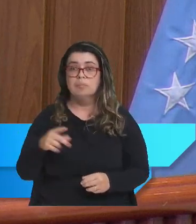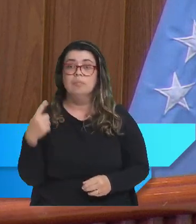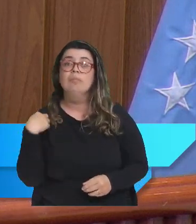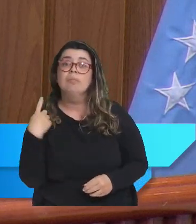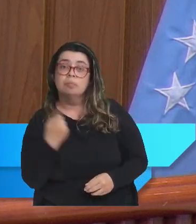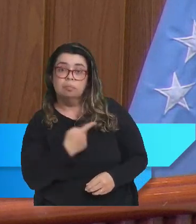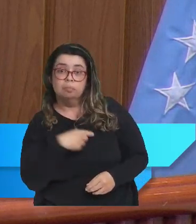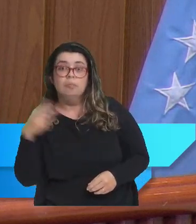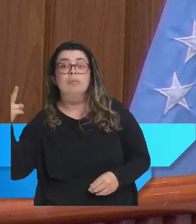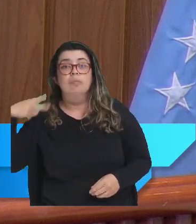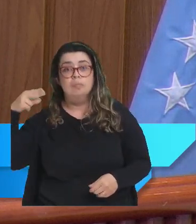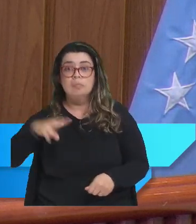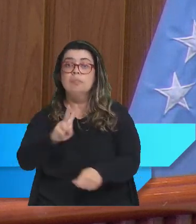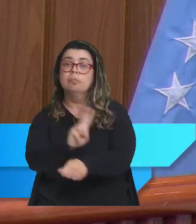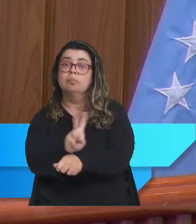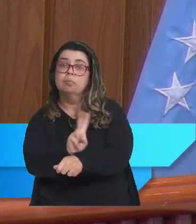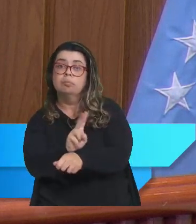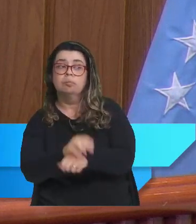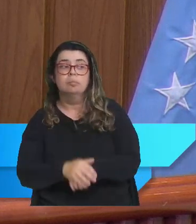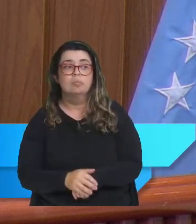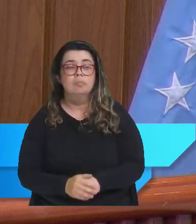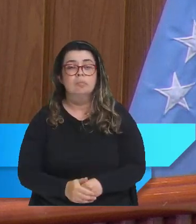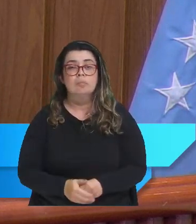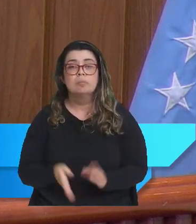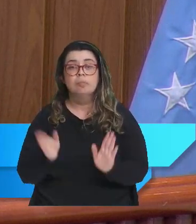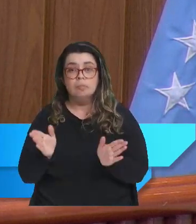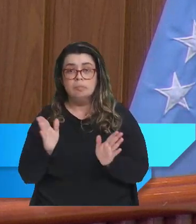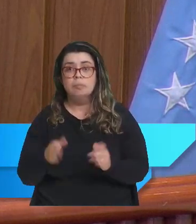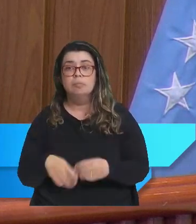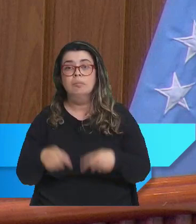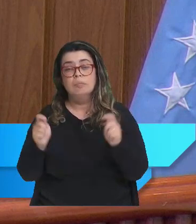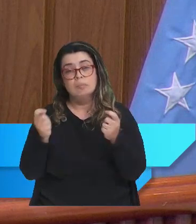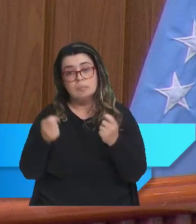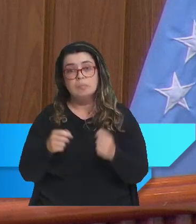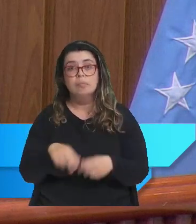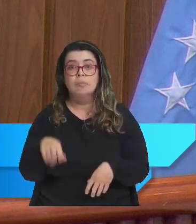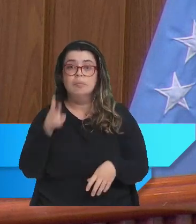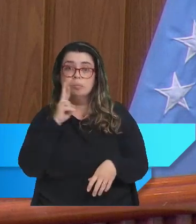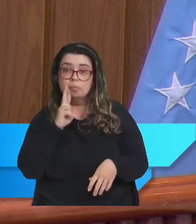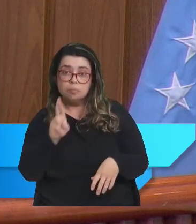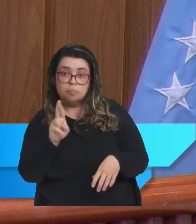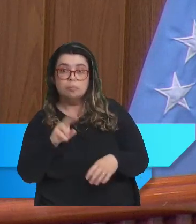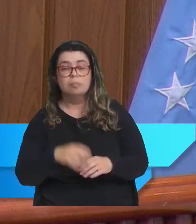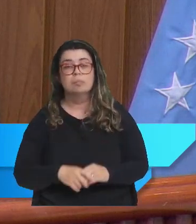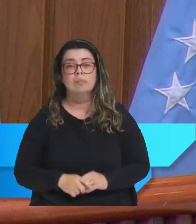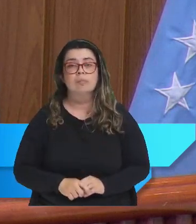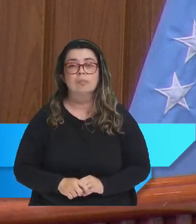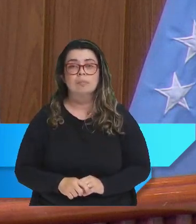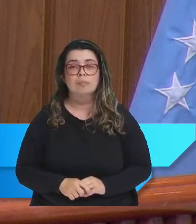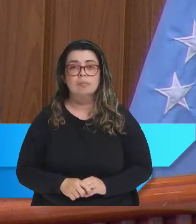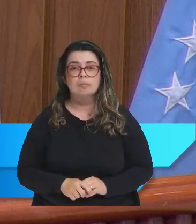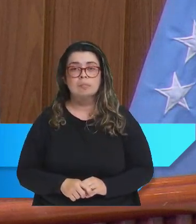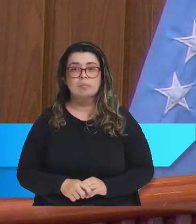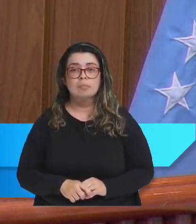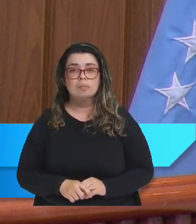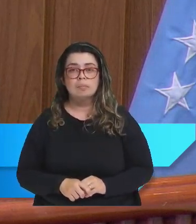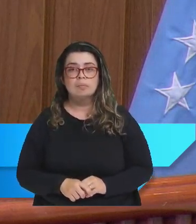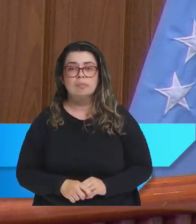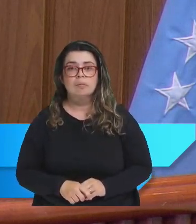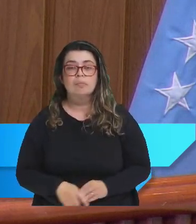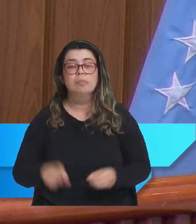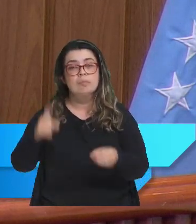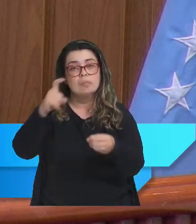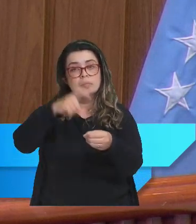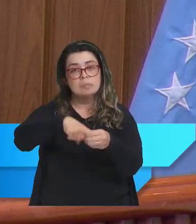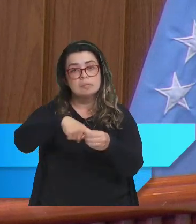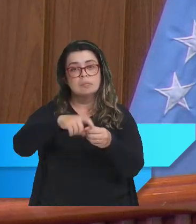aqui de fiscalizador, então, nós gostaríamos de saber como que estão, como que está esse convênio